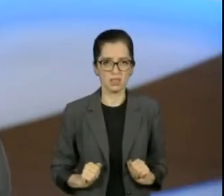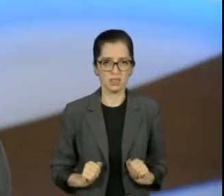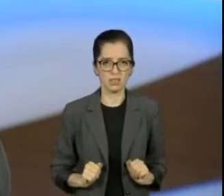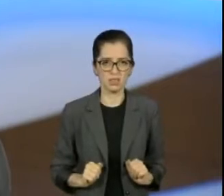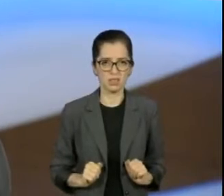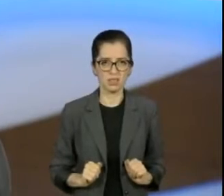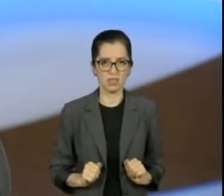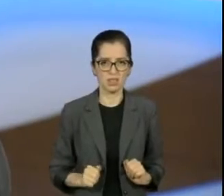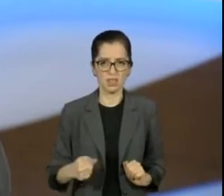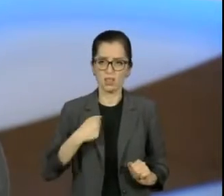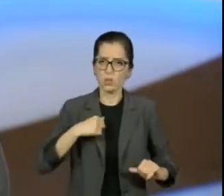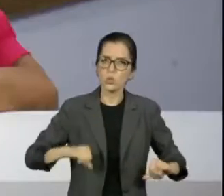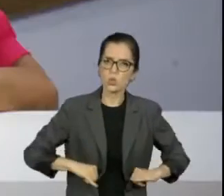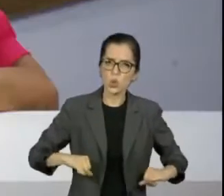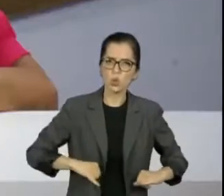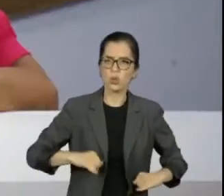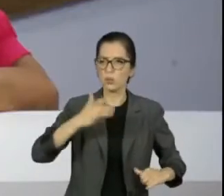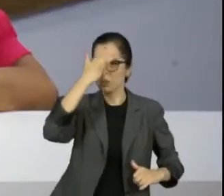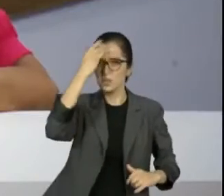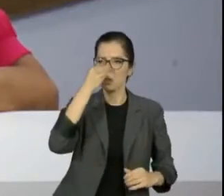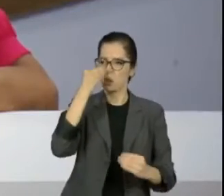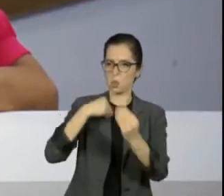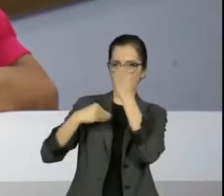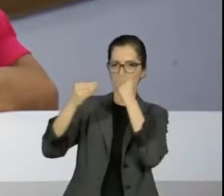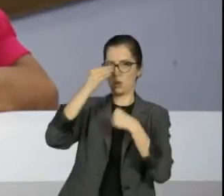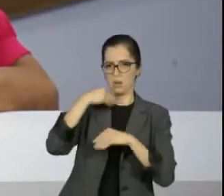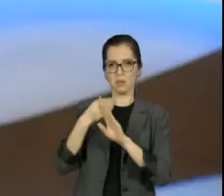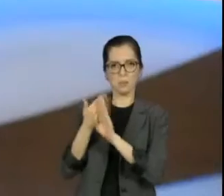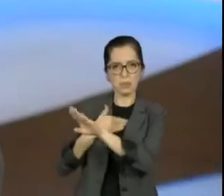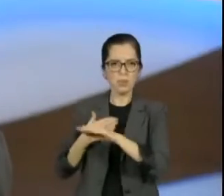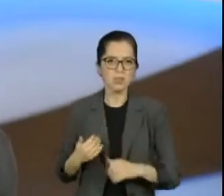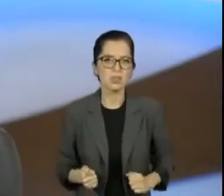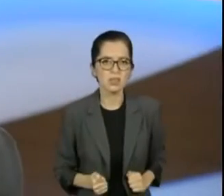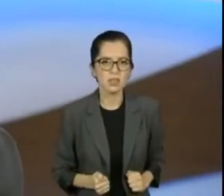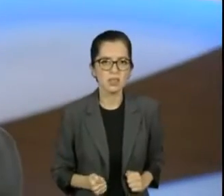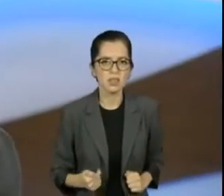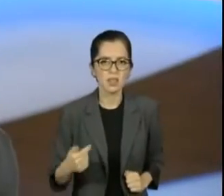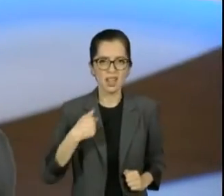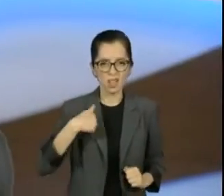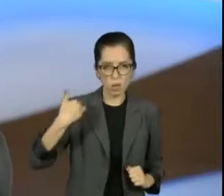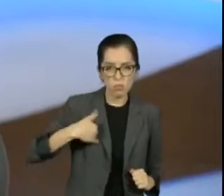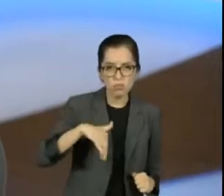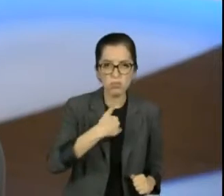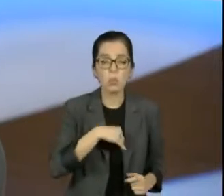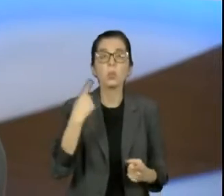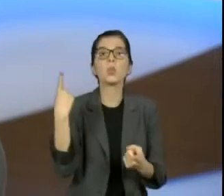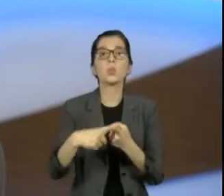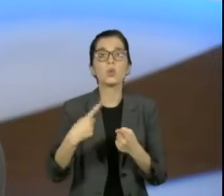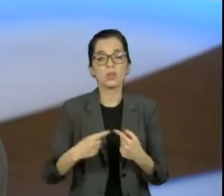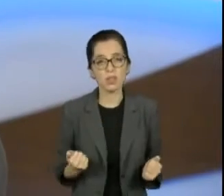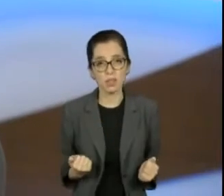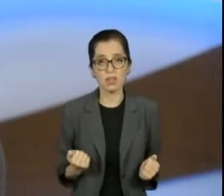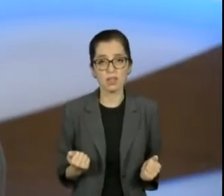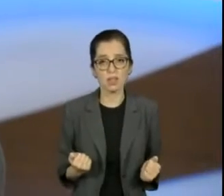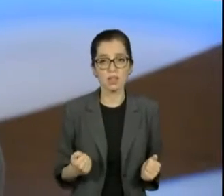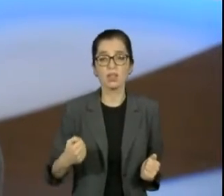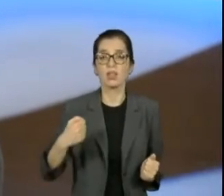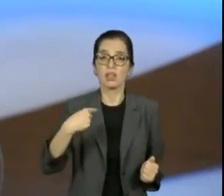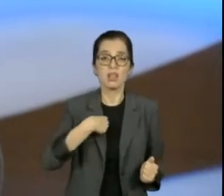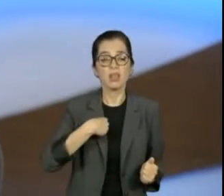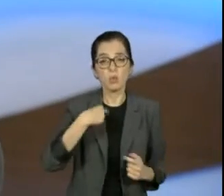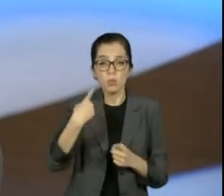segregação, entendeu? Se eu sou atleticano hoje, ninguém aqui sabe, é porque os únicos que aceitaram ser